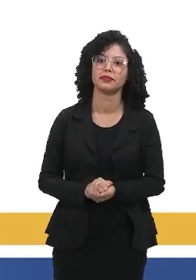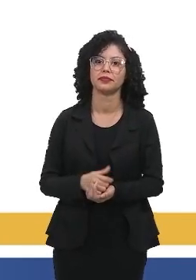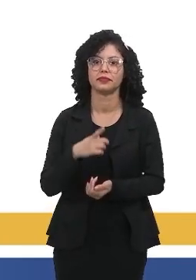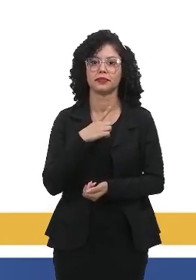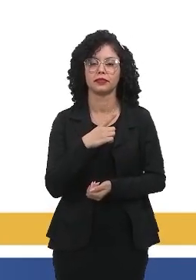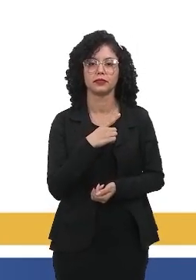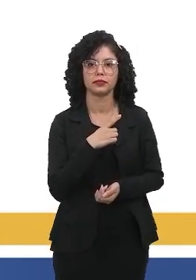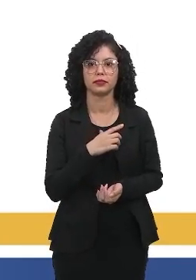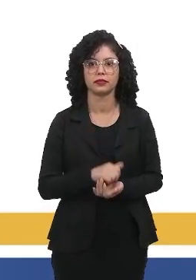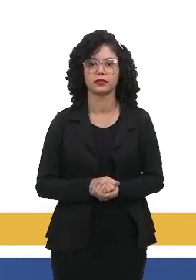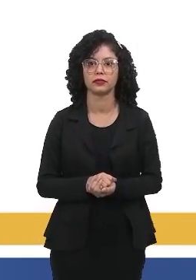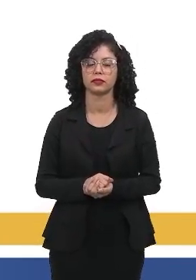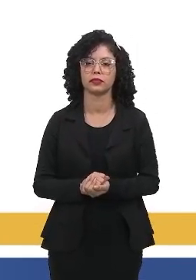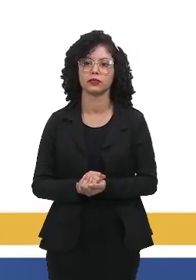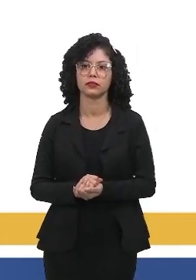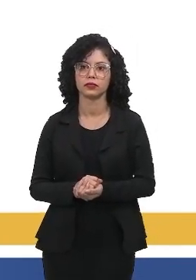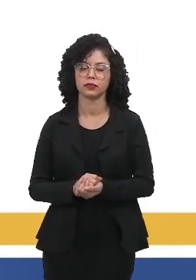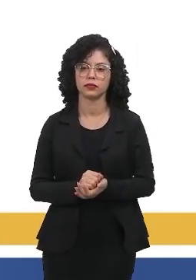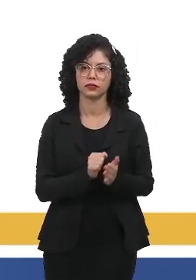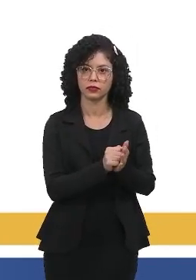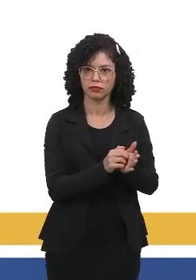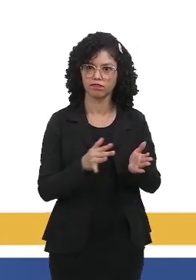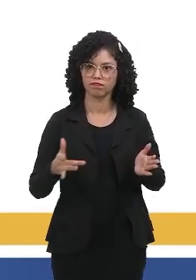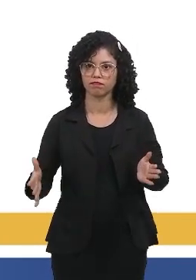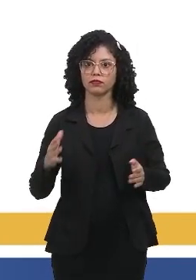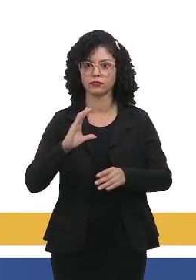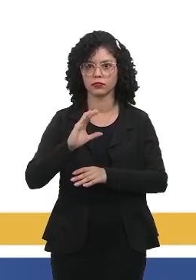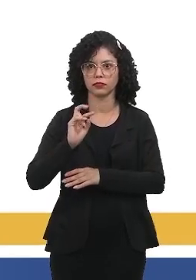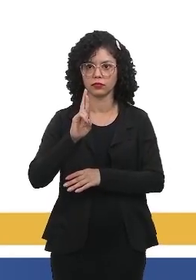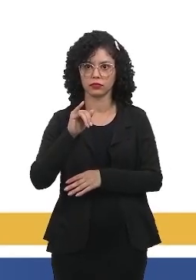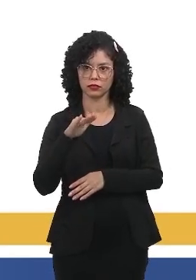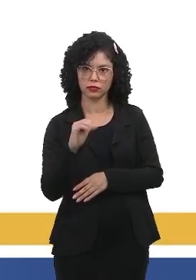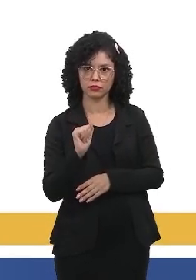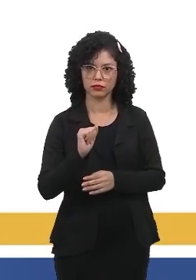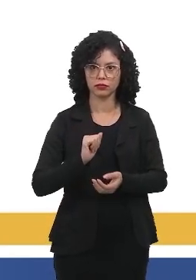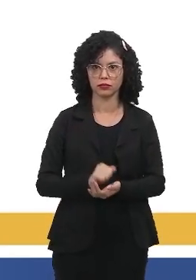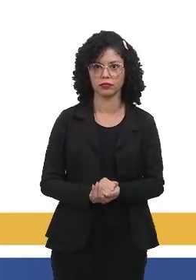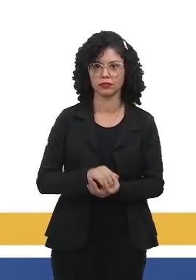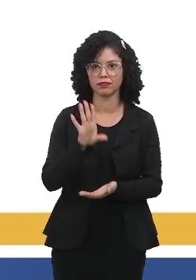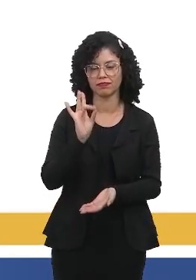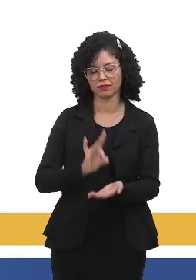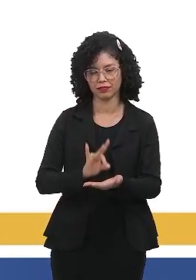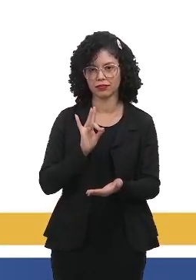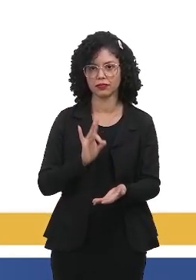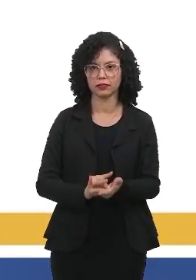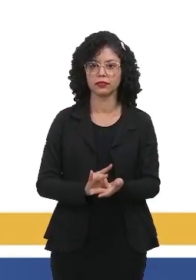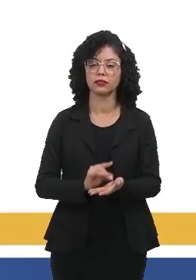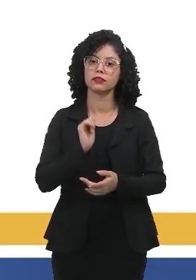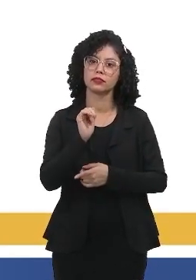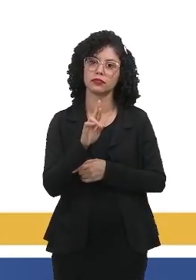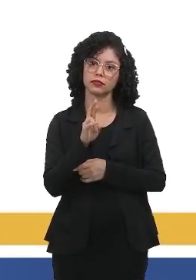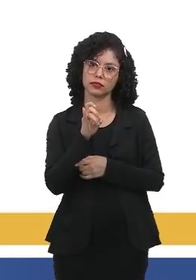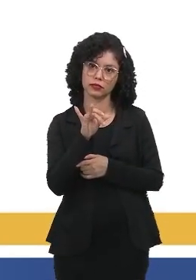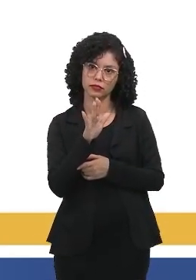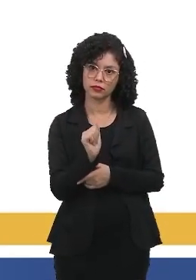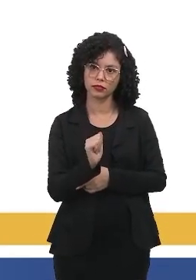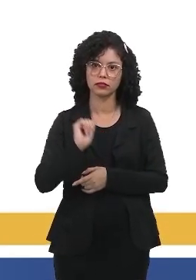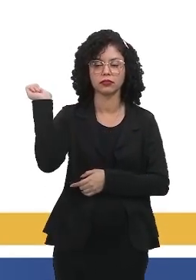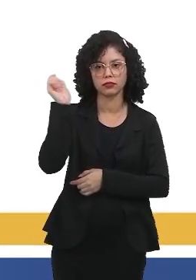ter penetrado no recesso daquele crânio onde é verdadeiramente